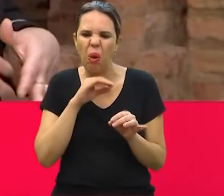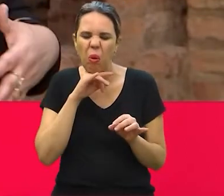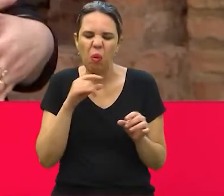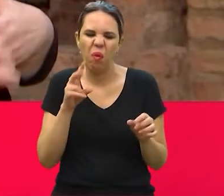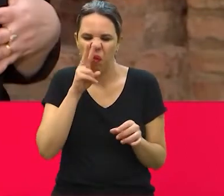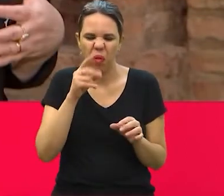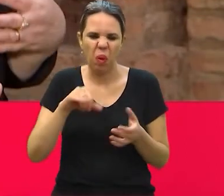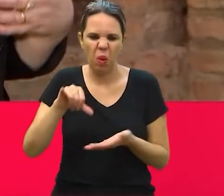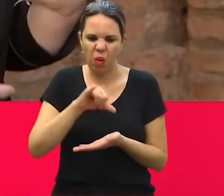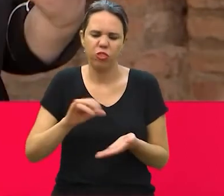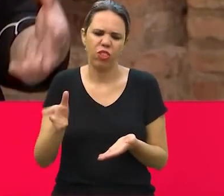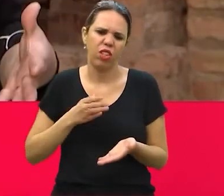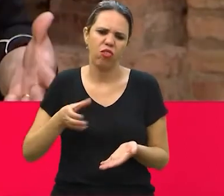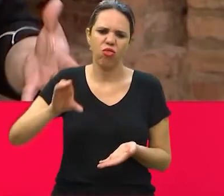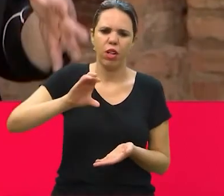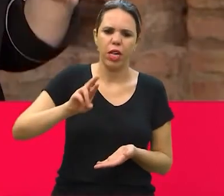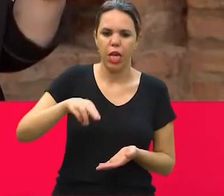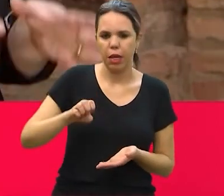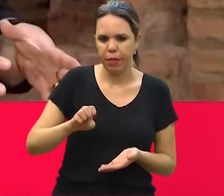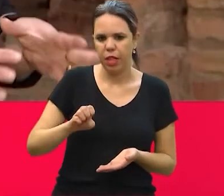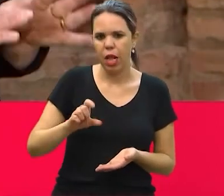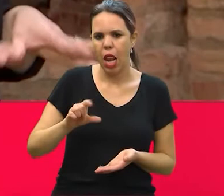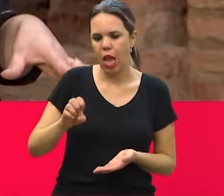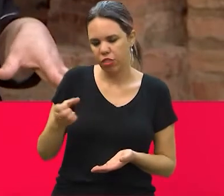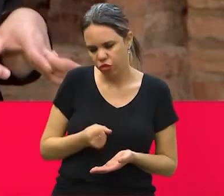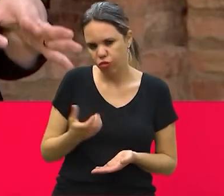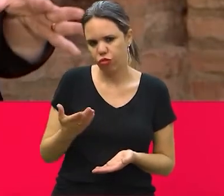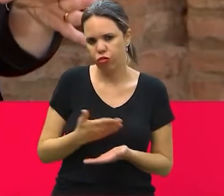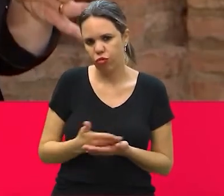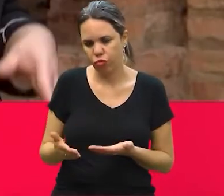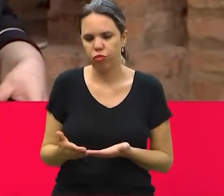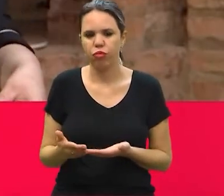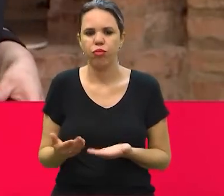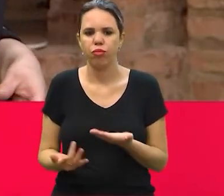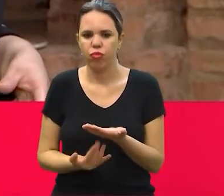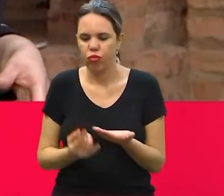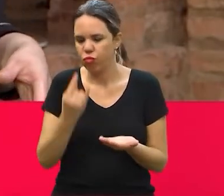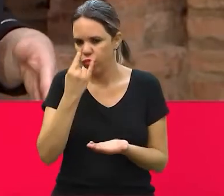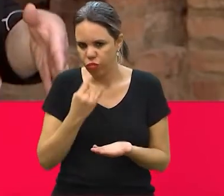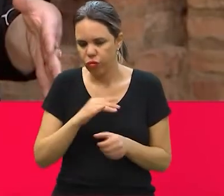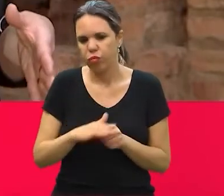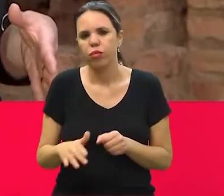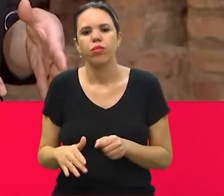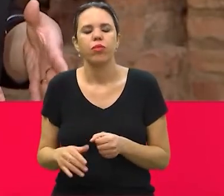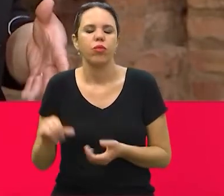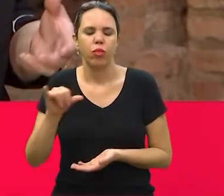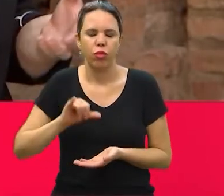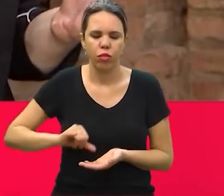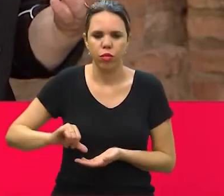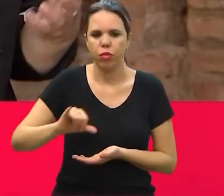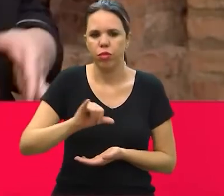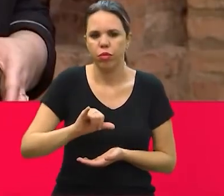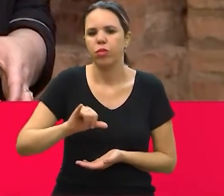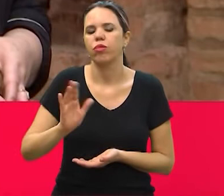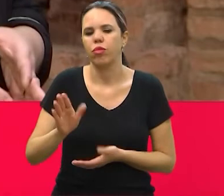prato, porque ele já vai creme de leite e tudo isso. Então, começando, você vai refogar a cebola no azeite.